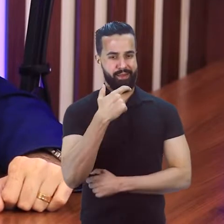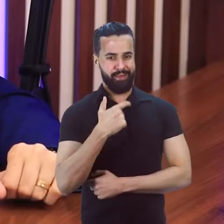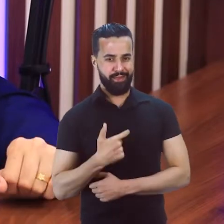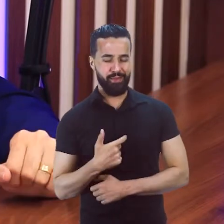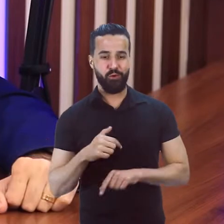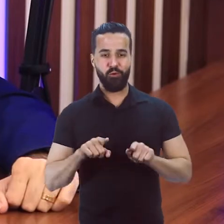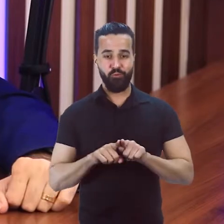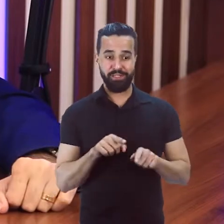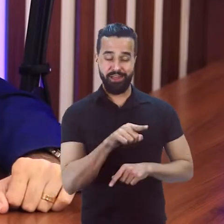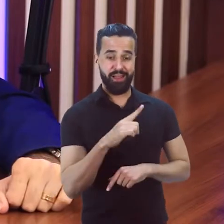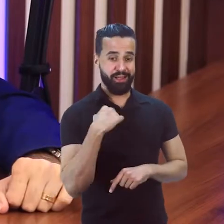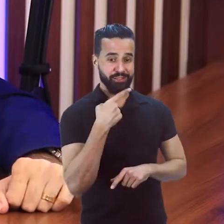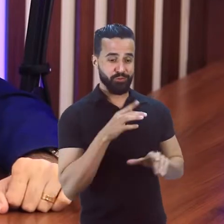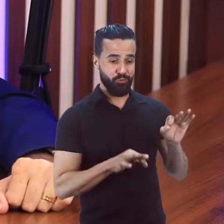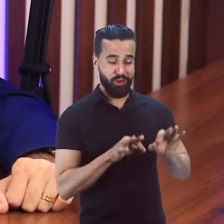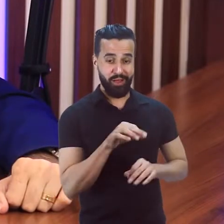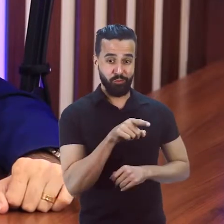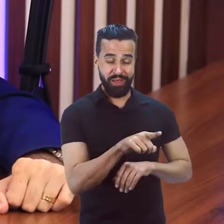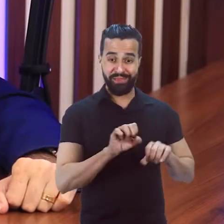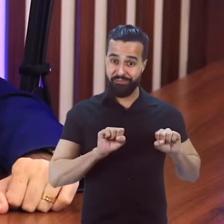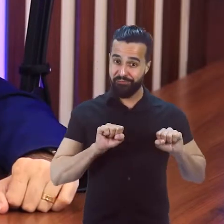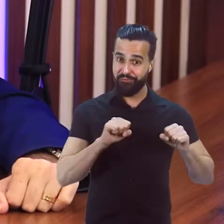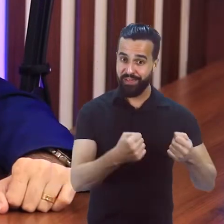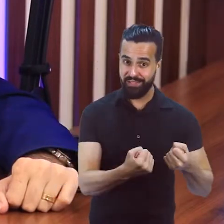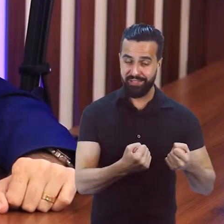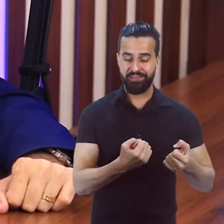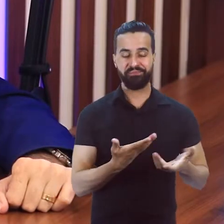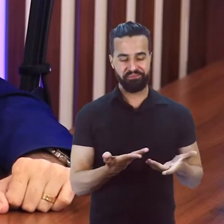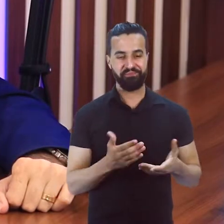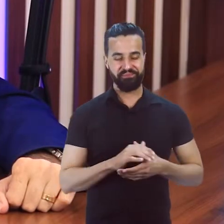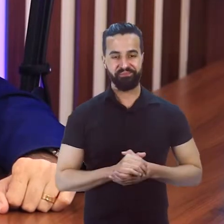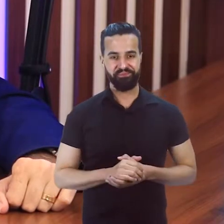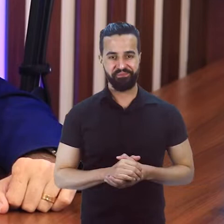defesa nesse júri simulado. Você fez a defesa. Fiz a defesa com